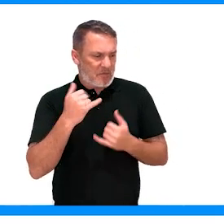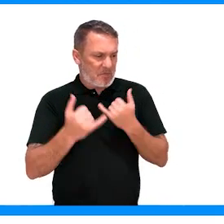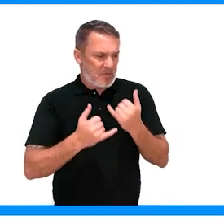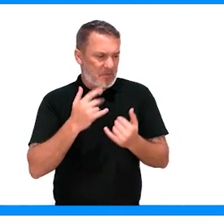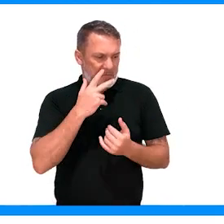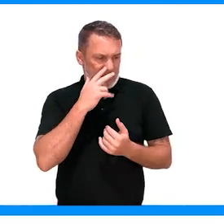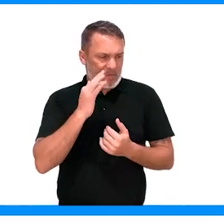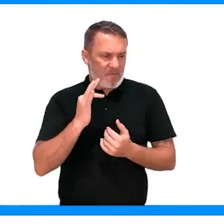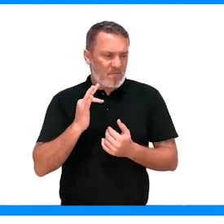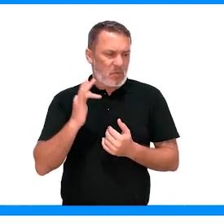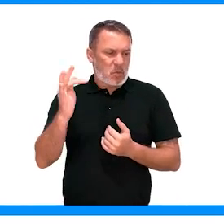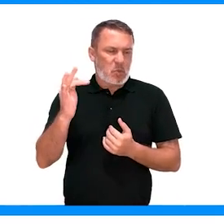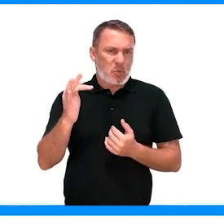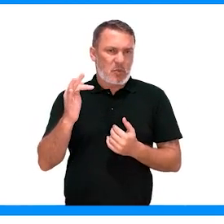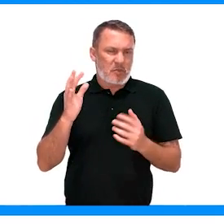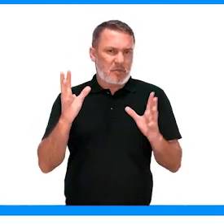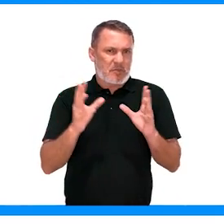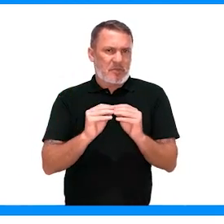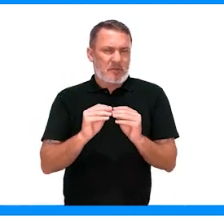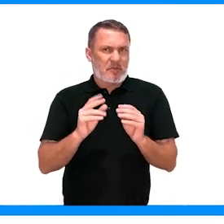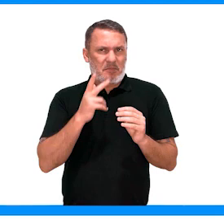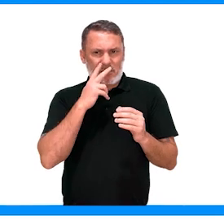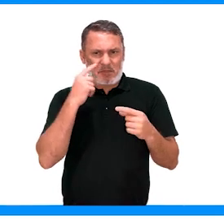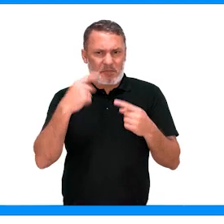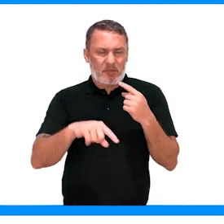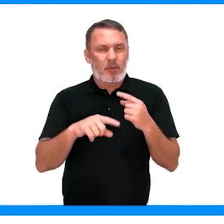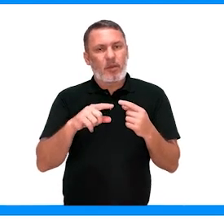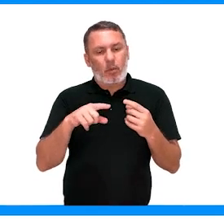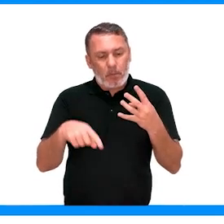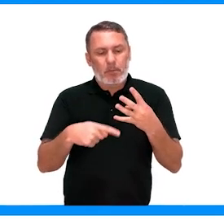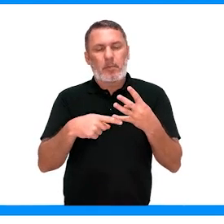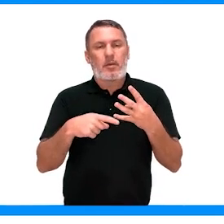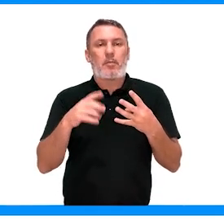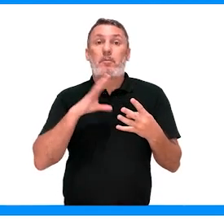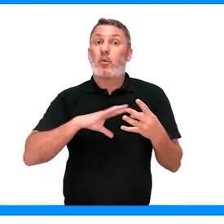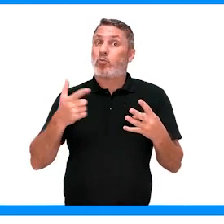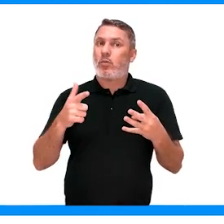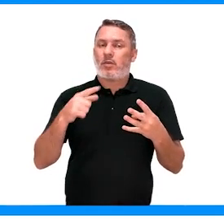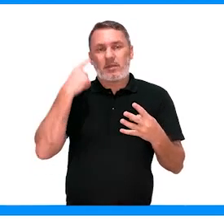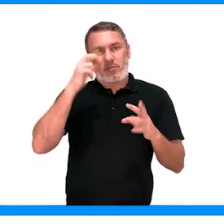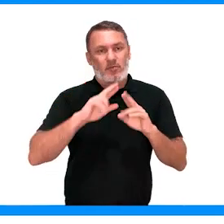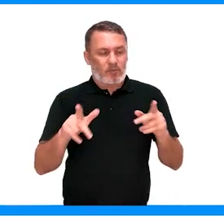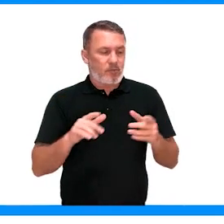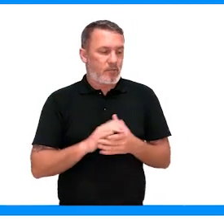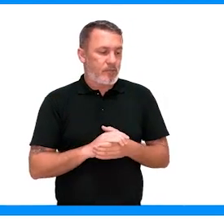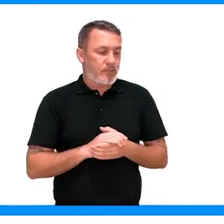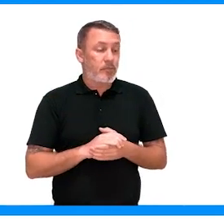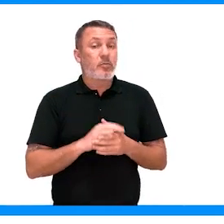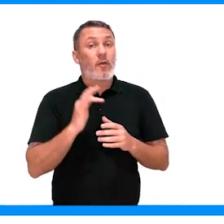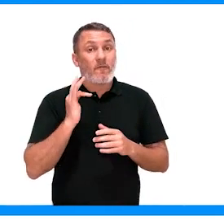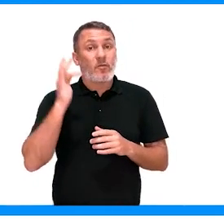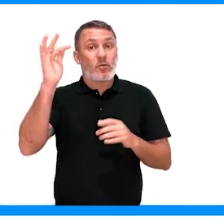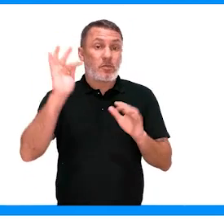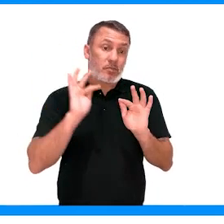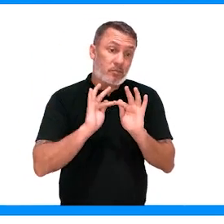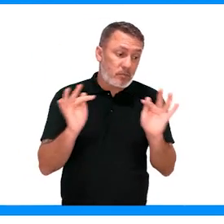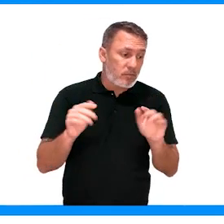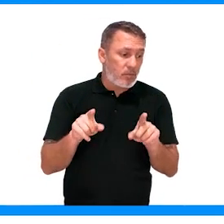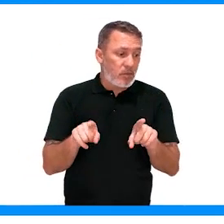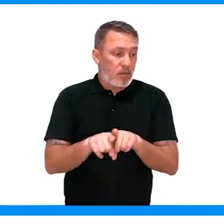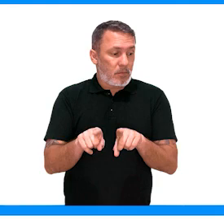xingamento, né, o nome desse verbo, pluscuamperfeito. Mas é o mais que perfeito do português. E temos também o futuro simples e o